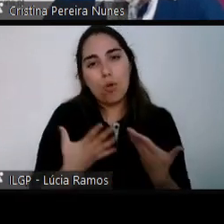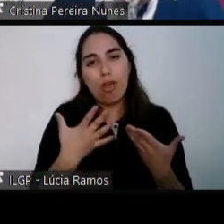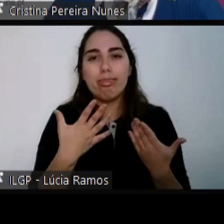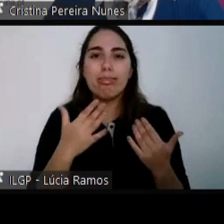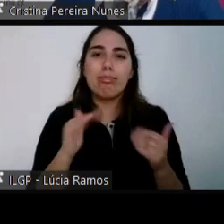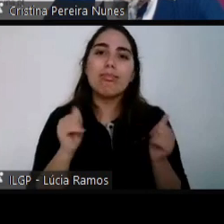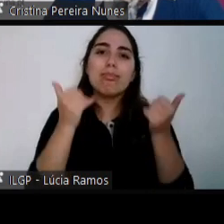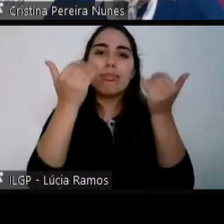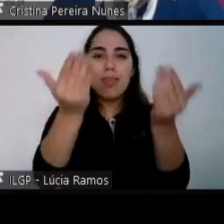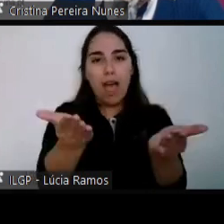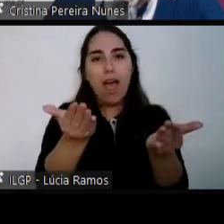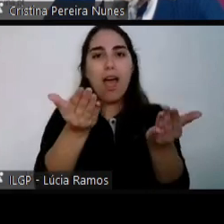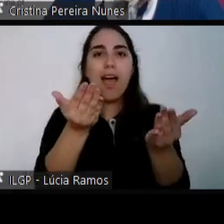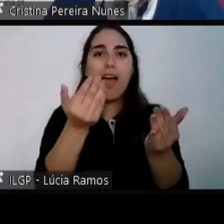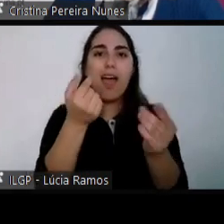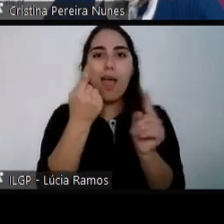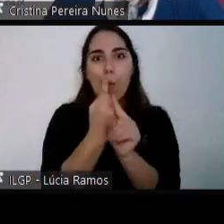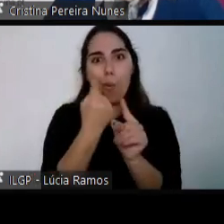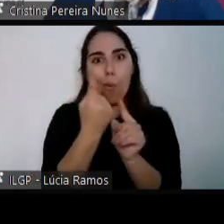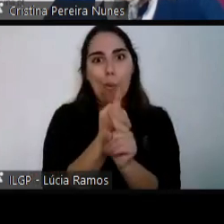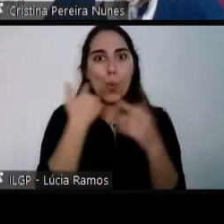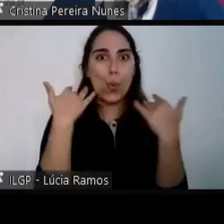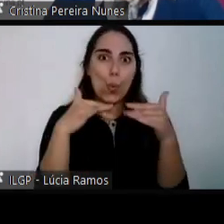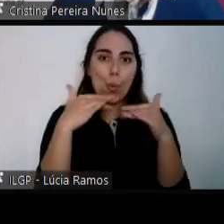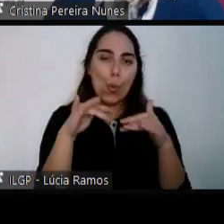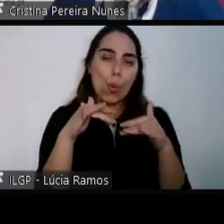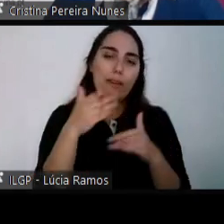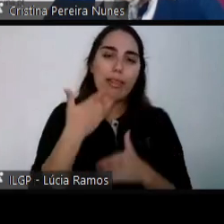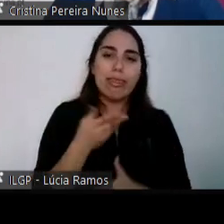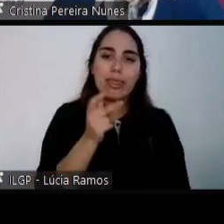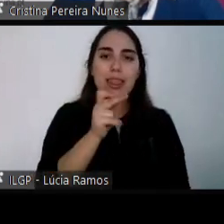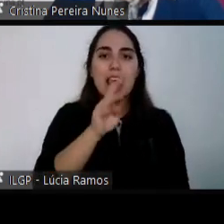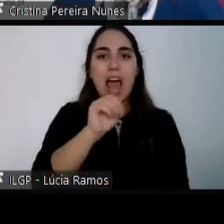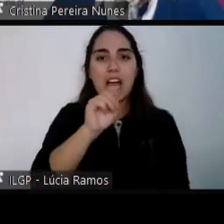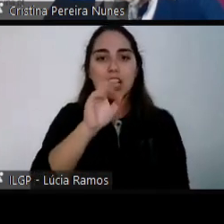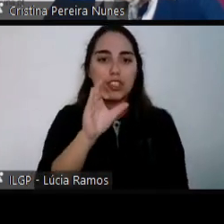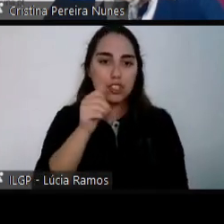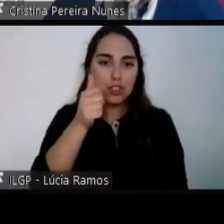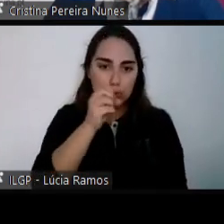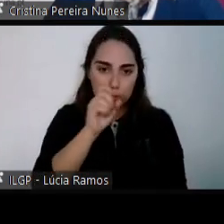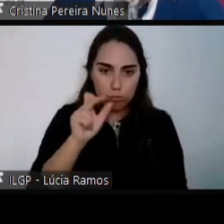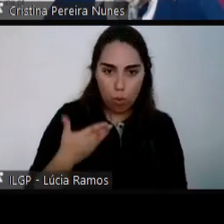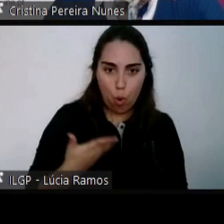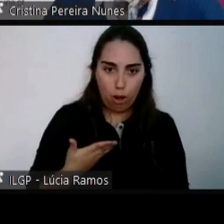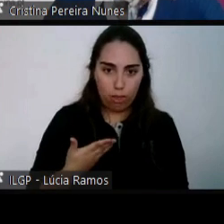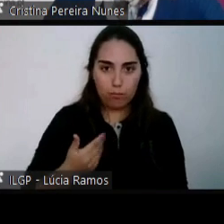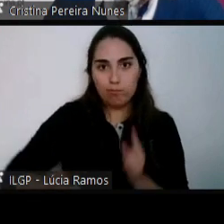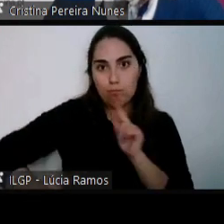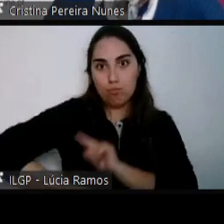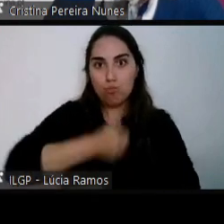vasto para que possam depois enriquecer o dashboard. Eu já vou dar exemplos.